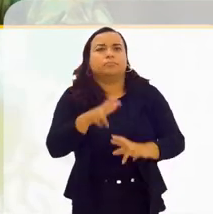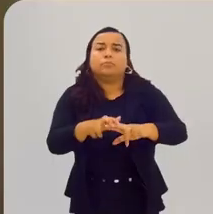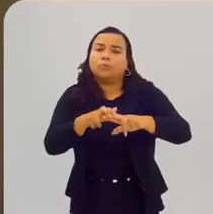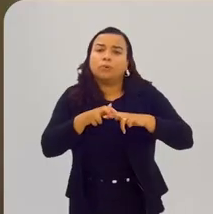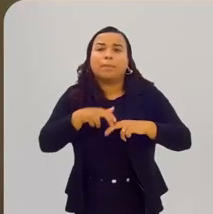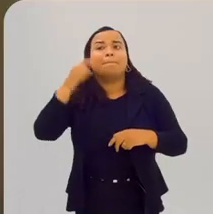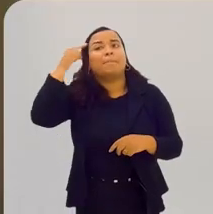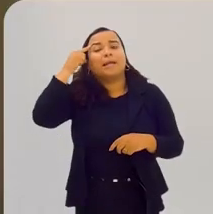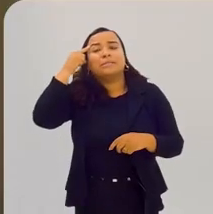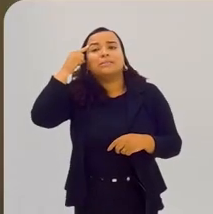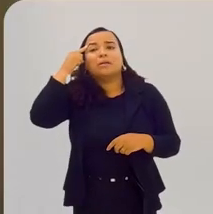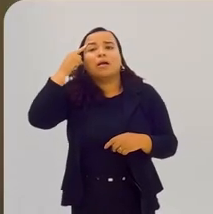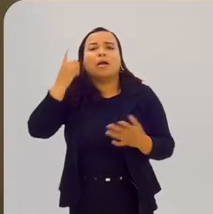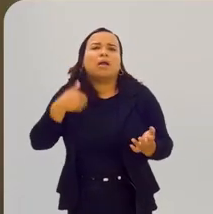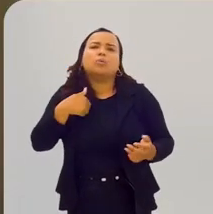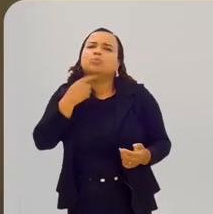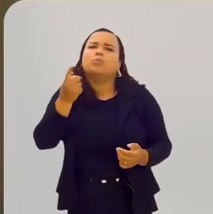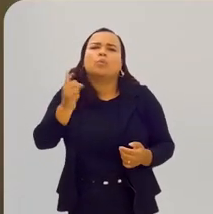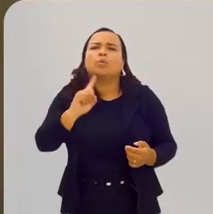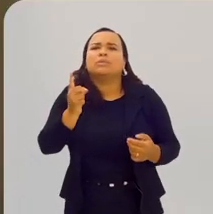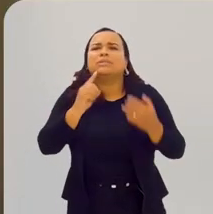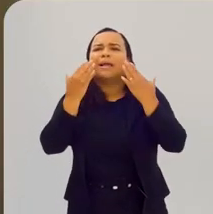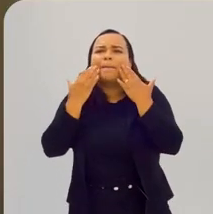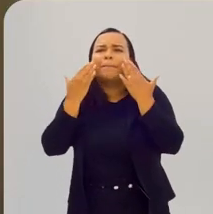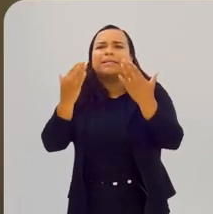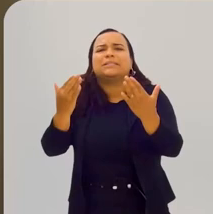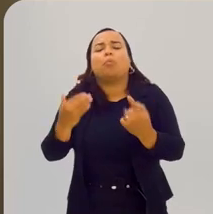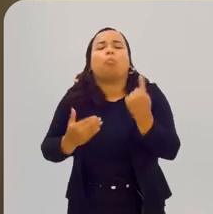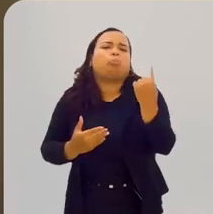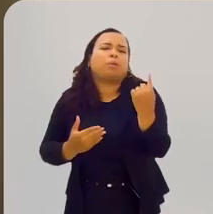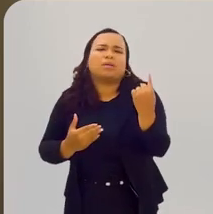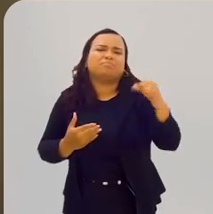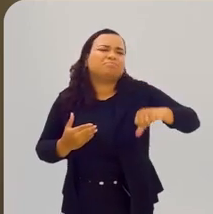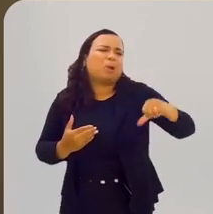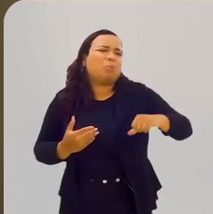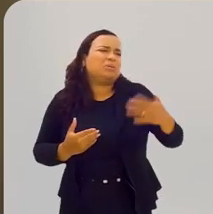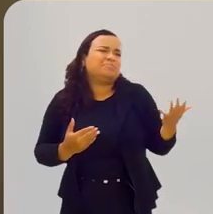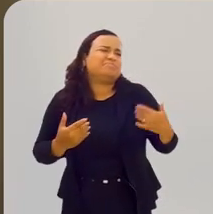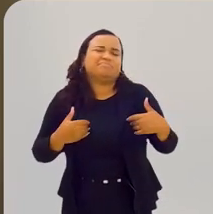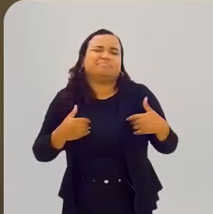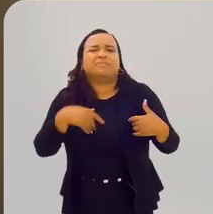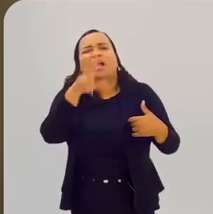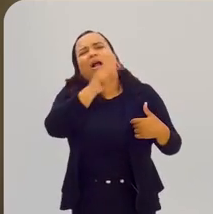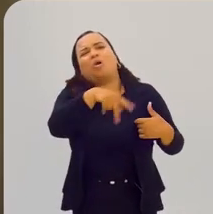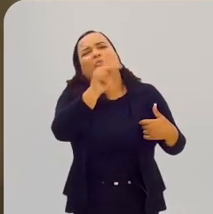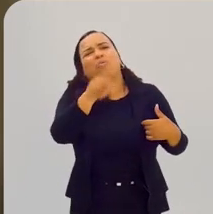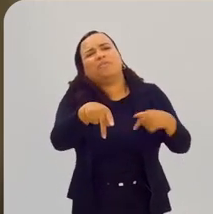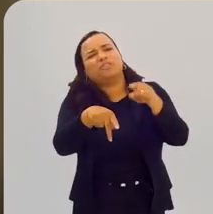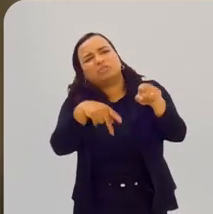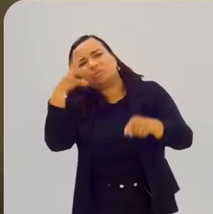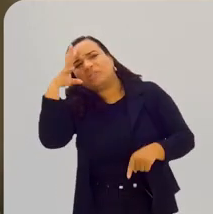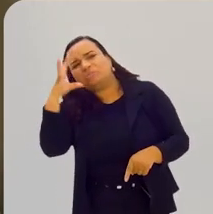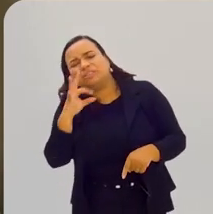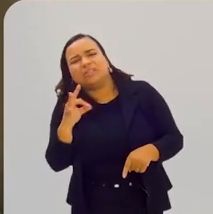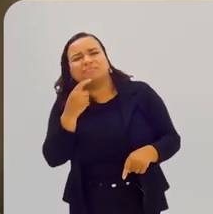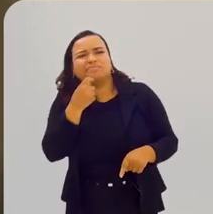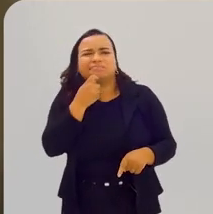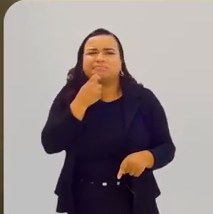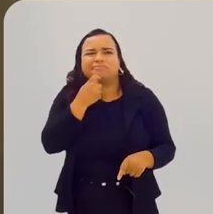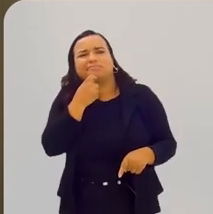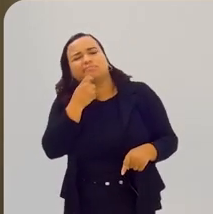sabe por achar que ah não conseguia apresentação tal então o professor tal não